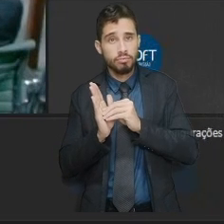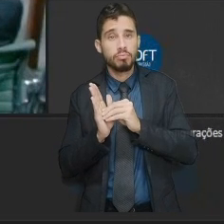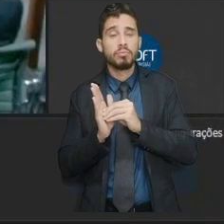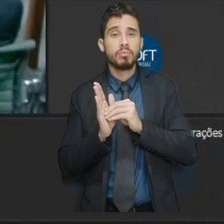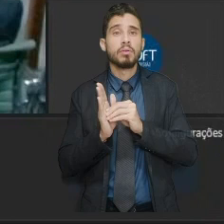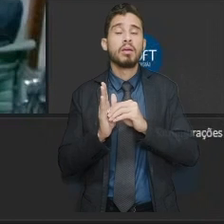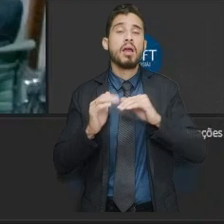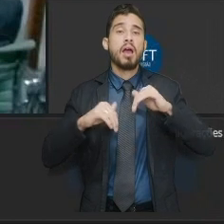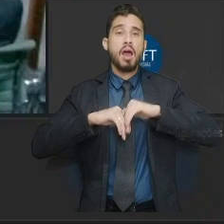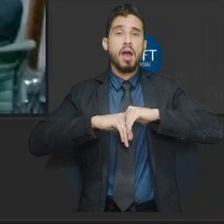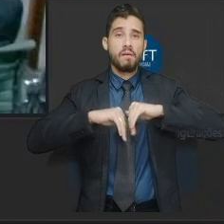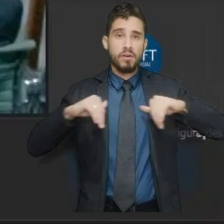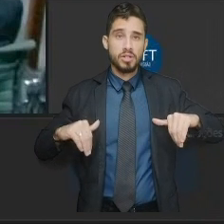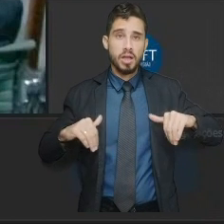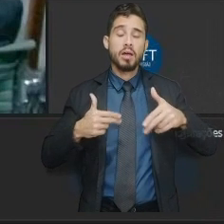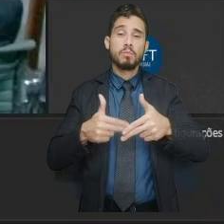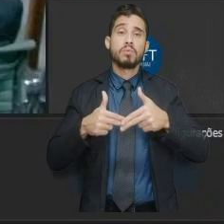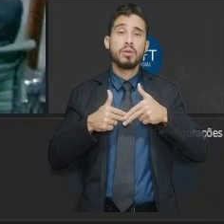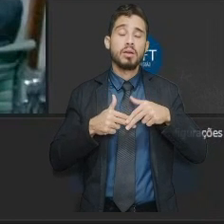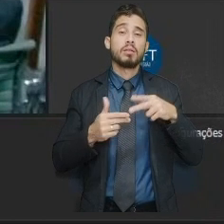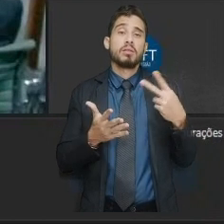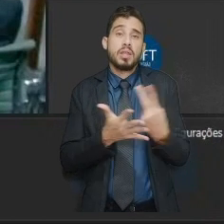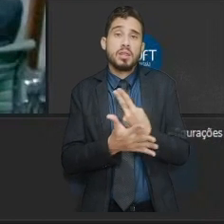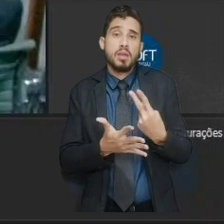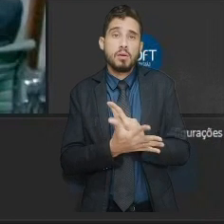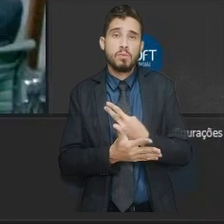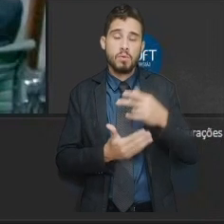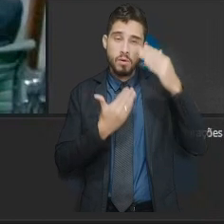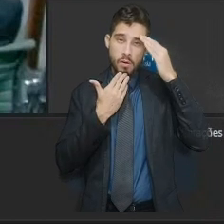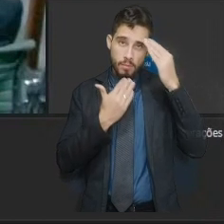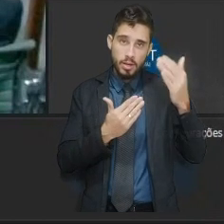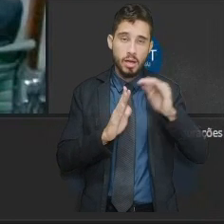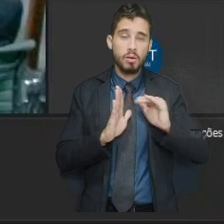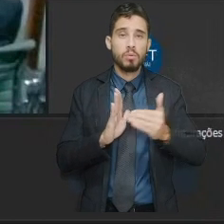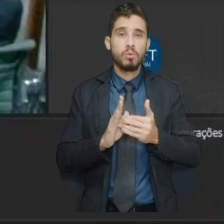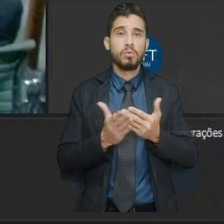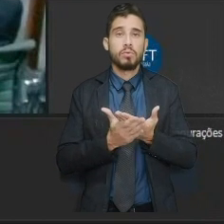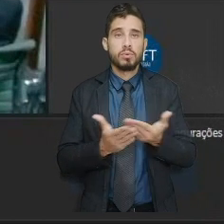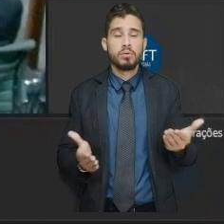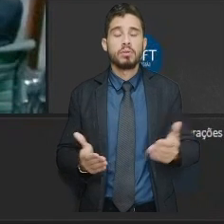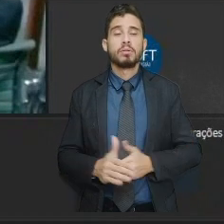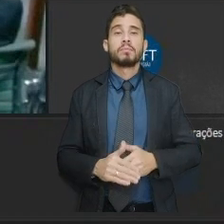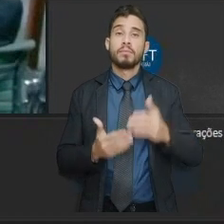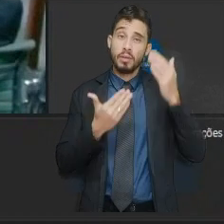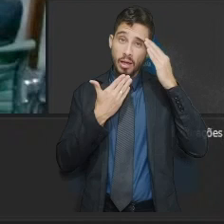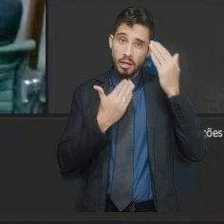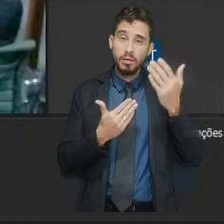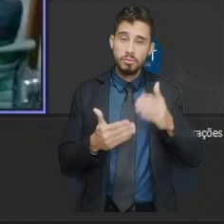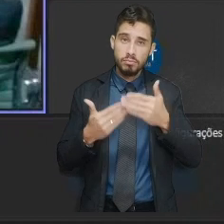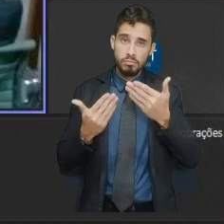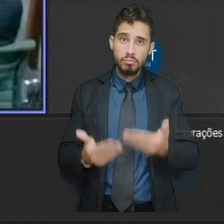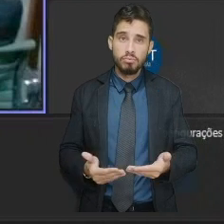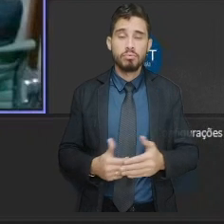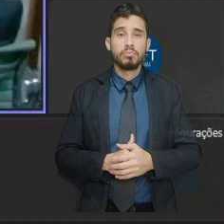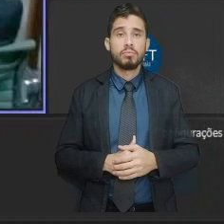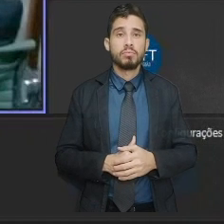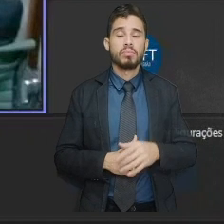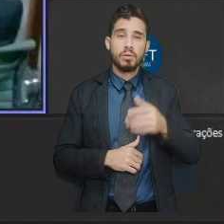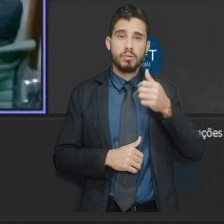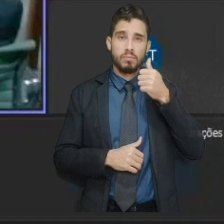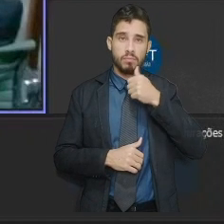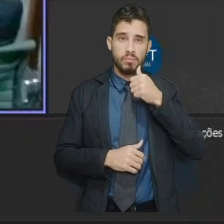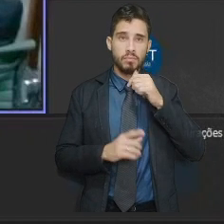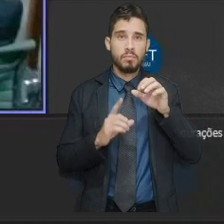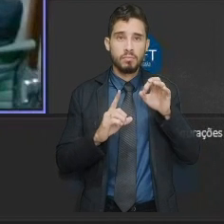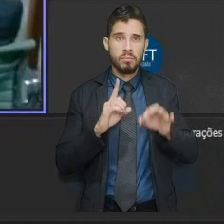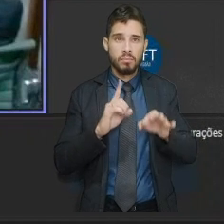sanado e o excesso constatado seja afastado por esse órgão julgador. Obrigado a todos. Agradeço, Excelência. Doutora